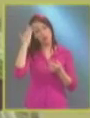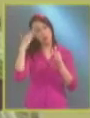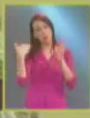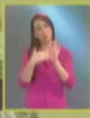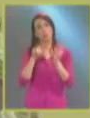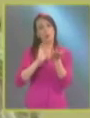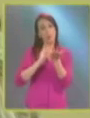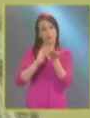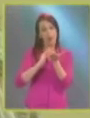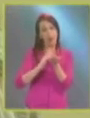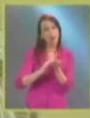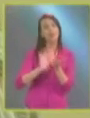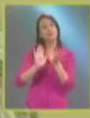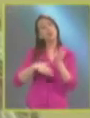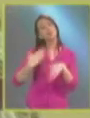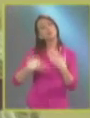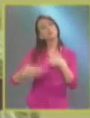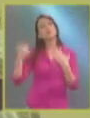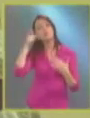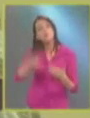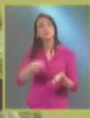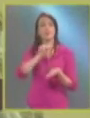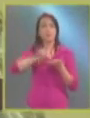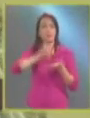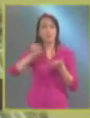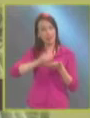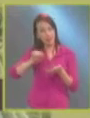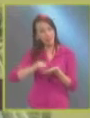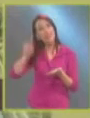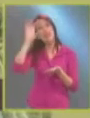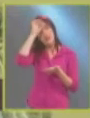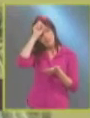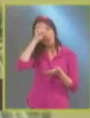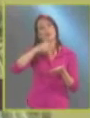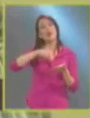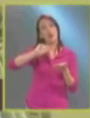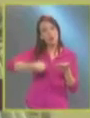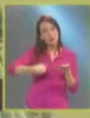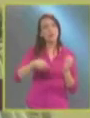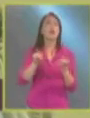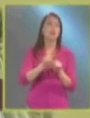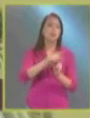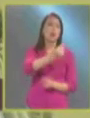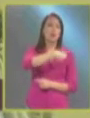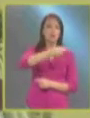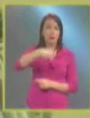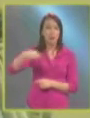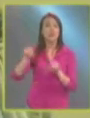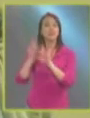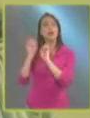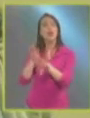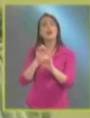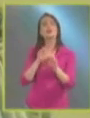mas depois eu me interessei pela escrita comum e aprendi não só a assinar, mas eu aprendi a escrever e dei aula